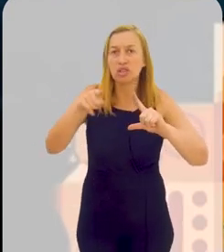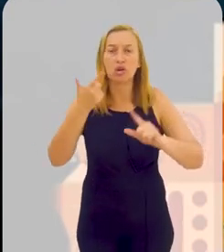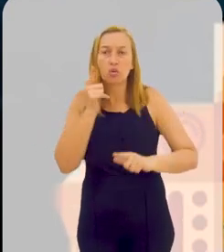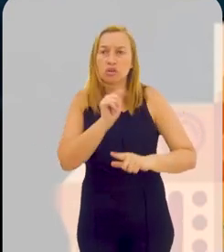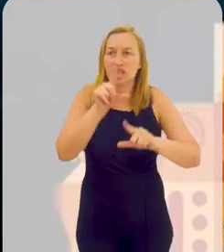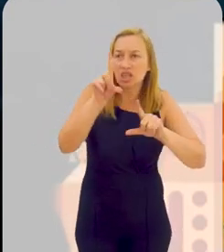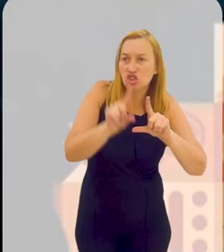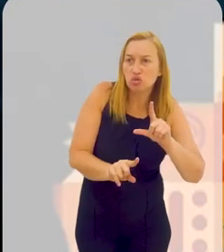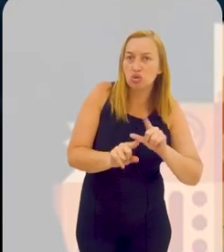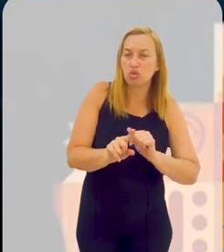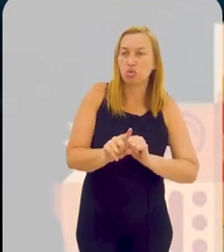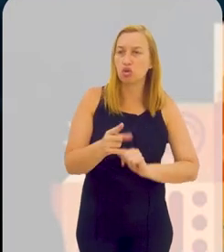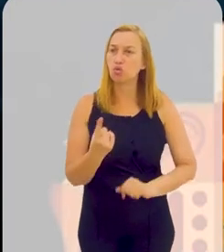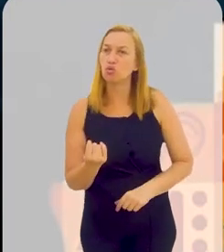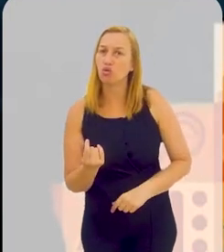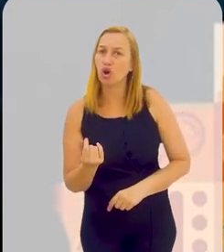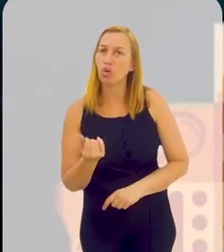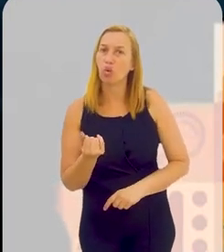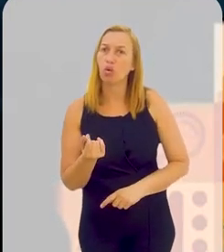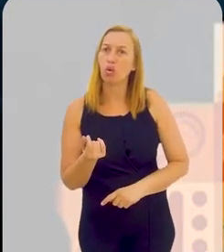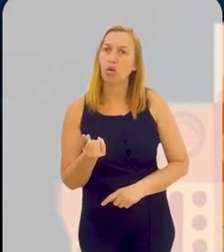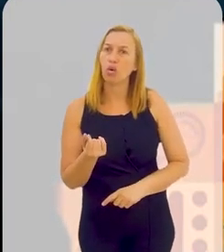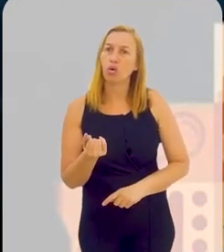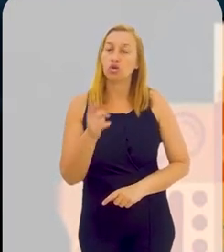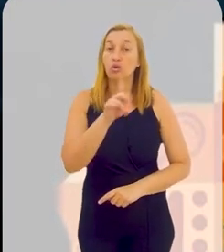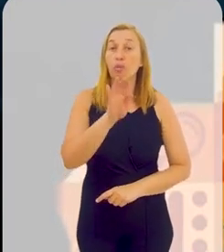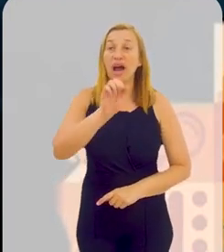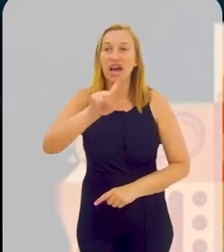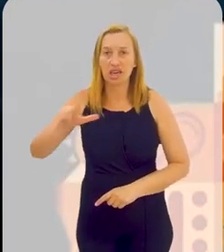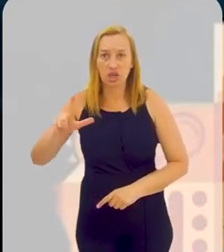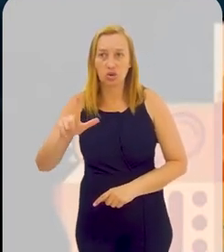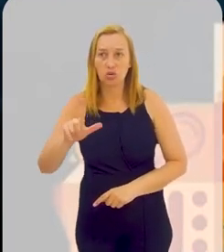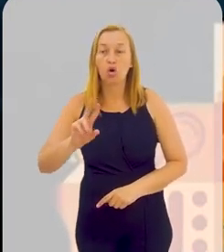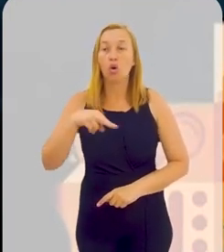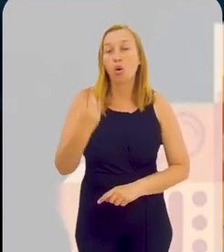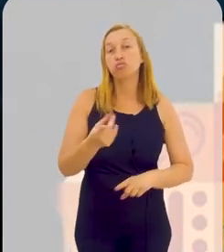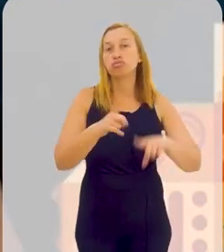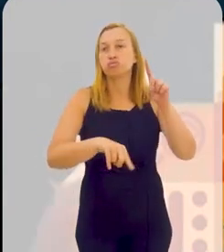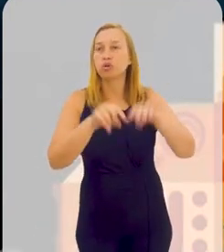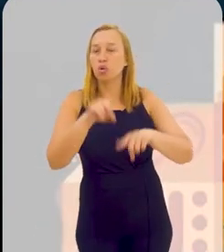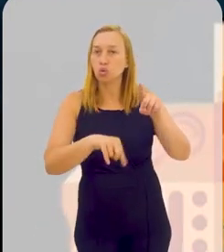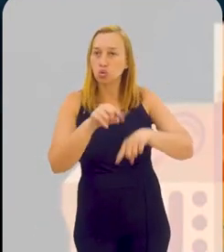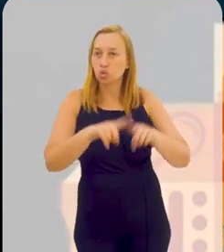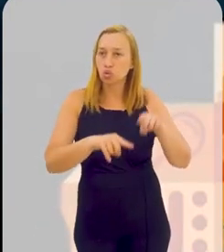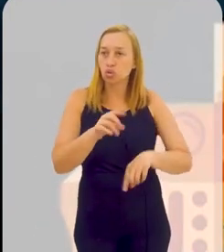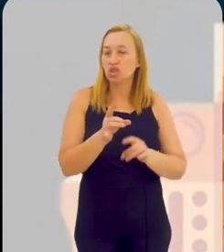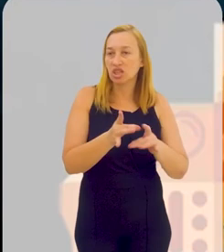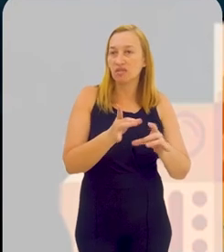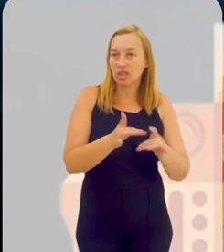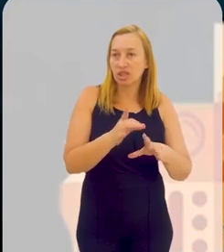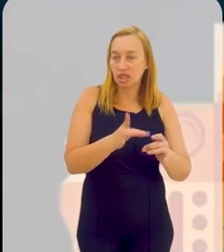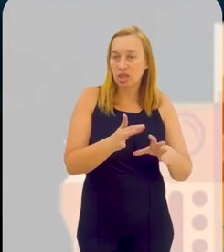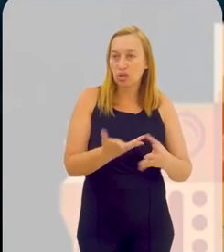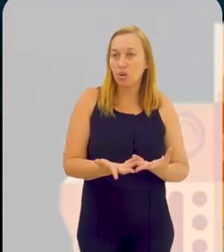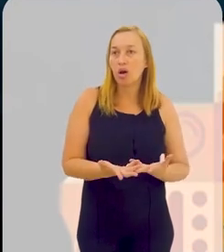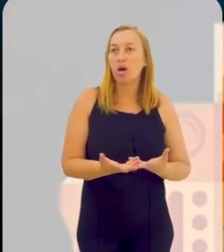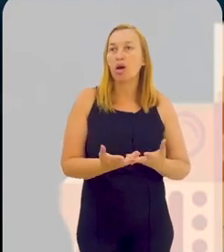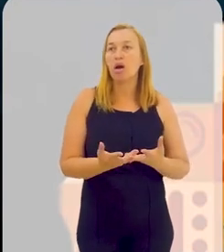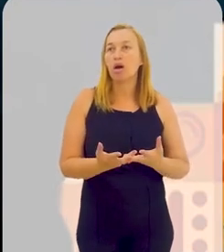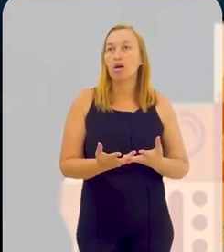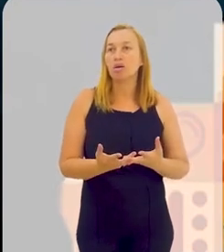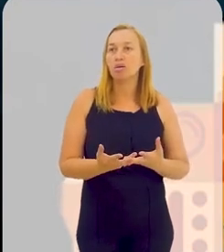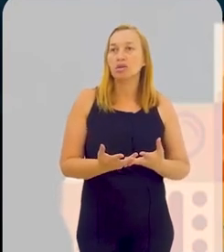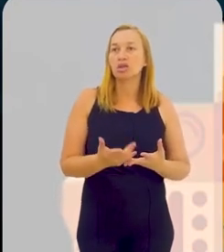em logística, você consegue reduzir o custo do barril ou do produto que é comercializado até o